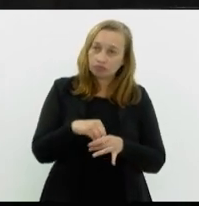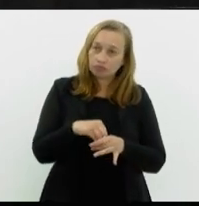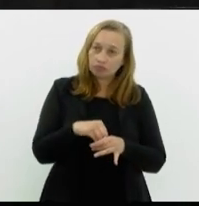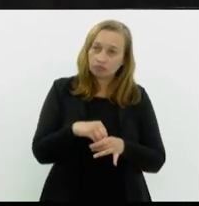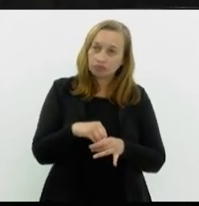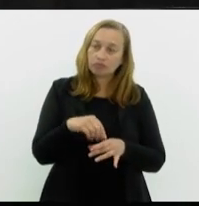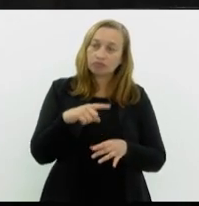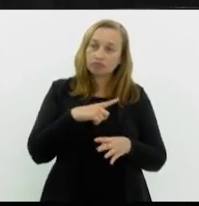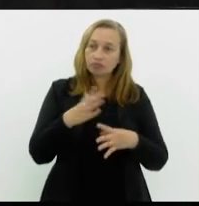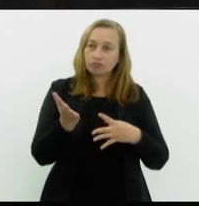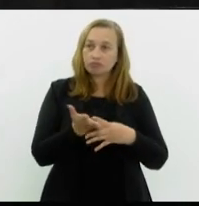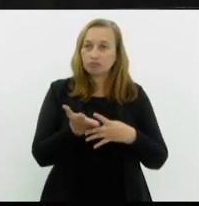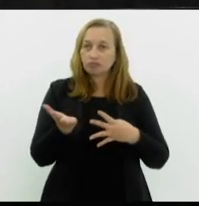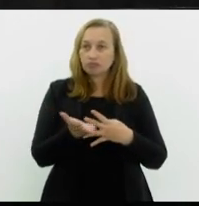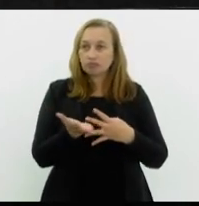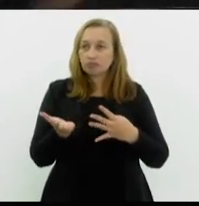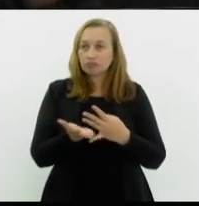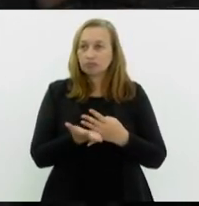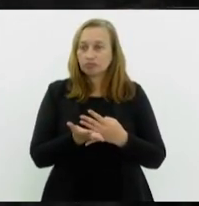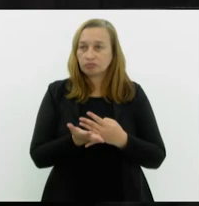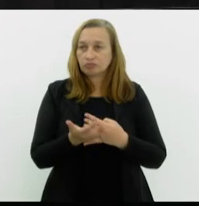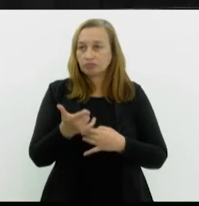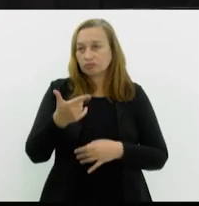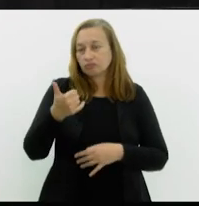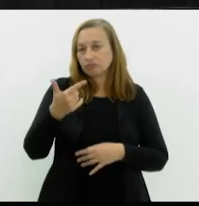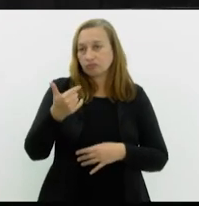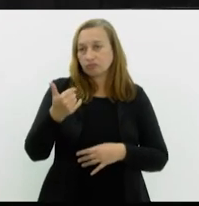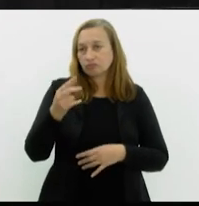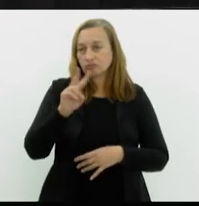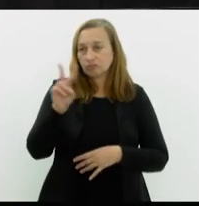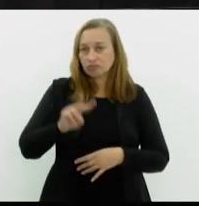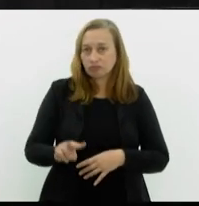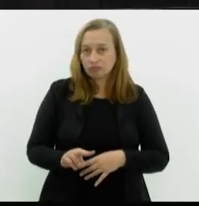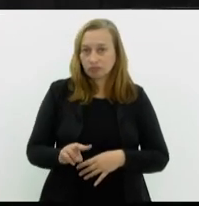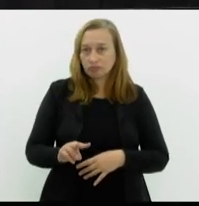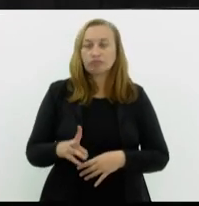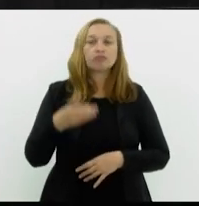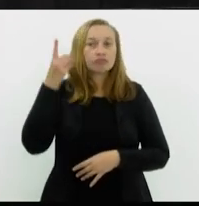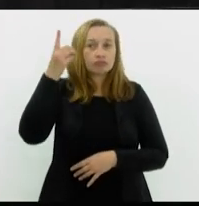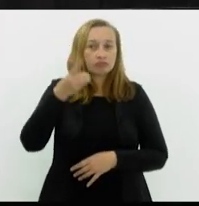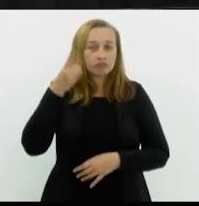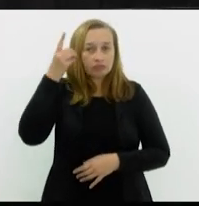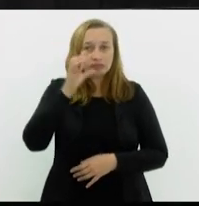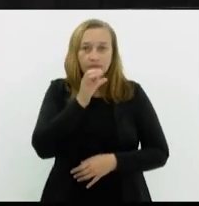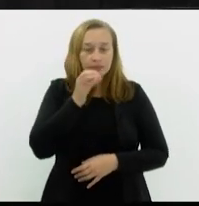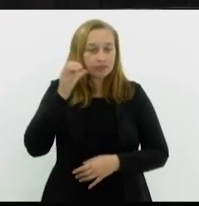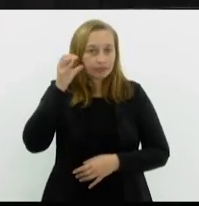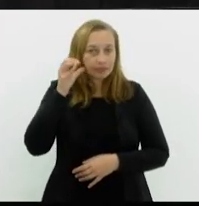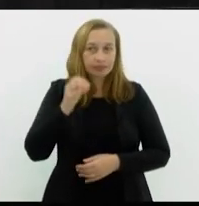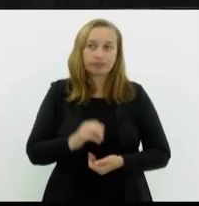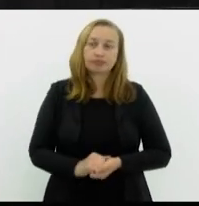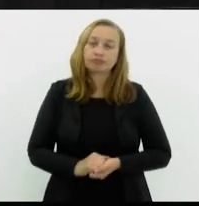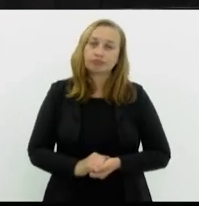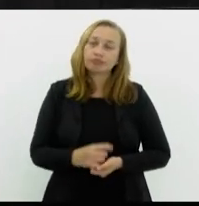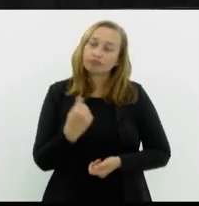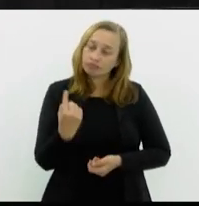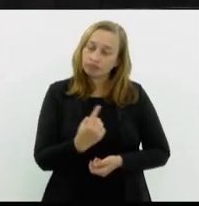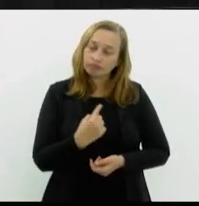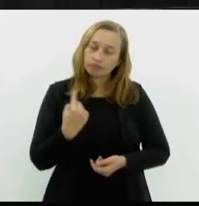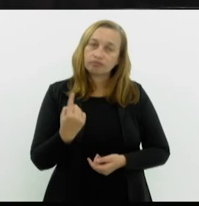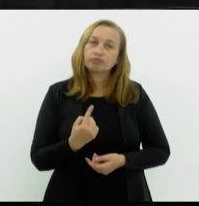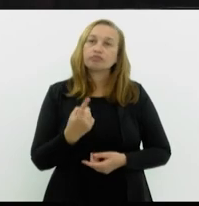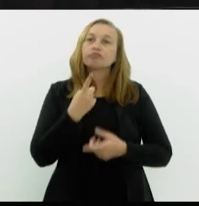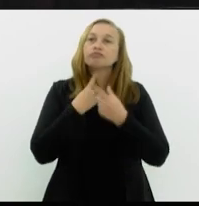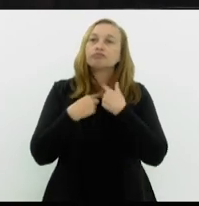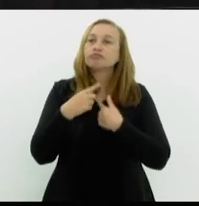um parcelamento em 12 vezes, deputada Célia. Nós que desejamos